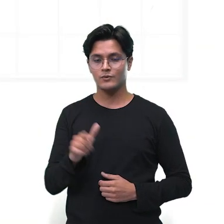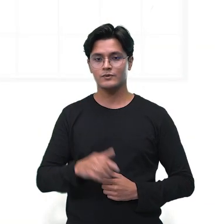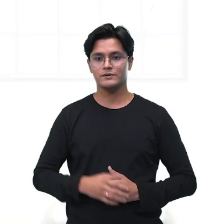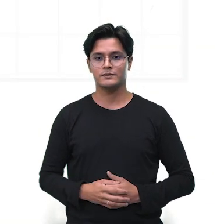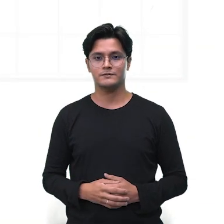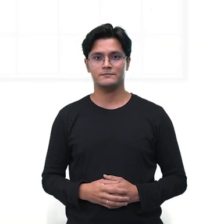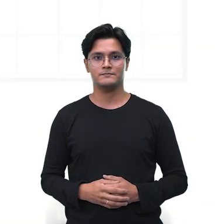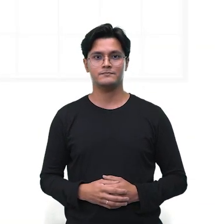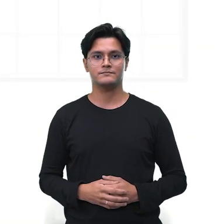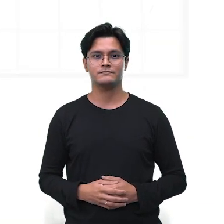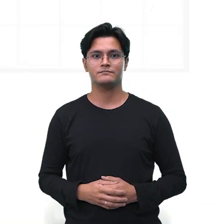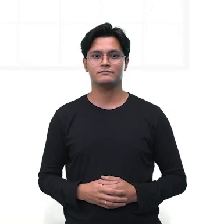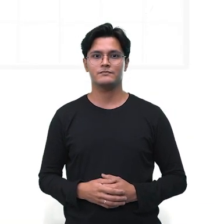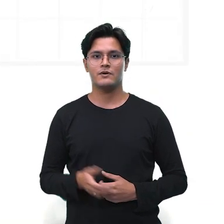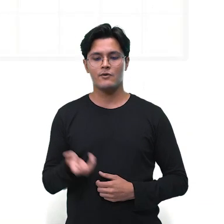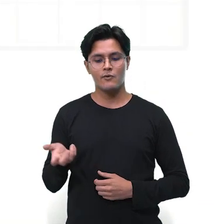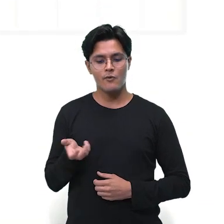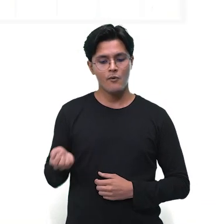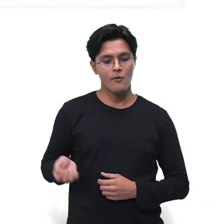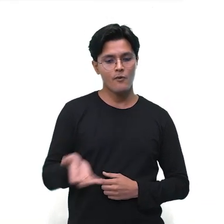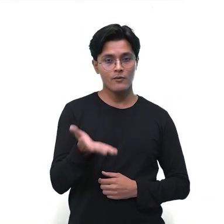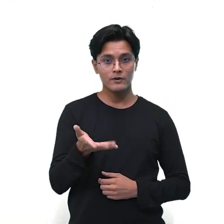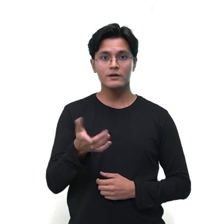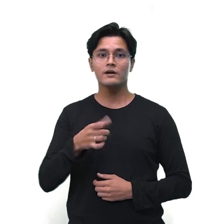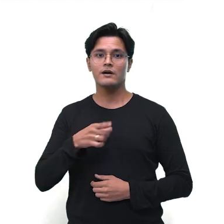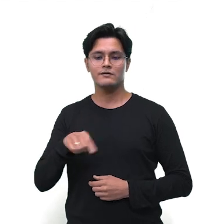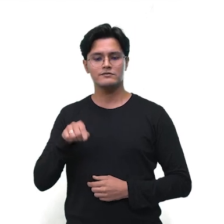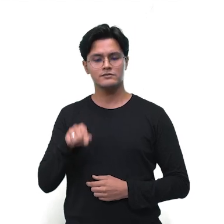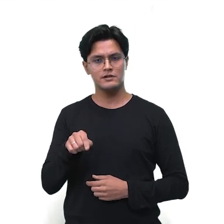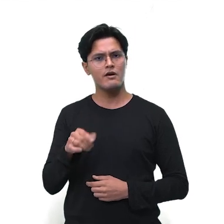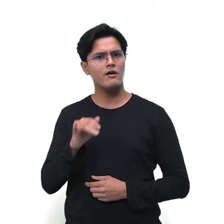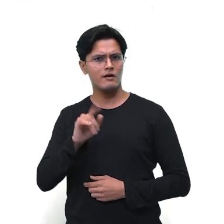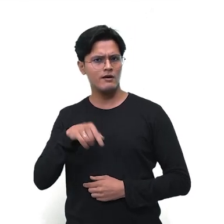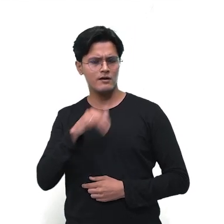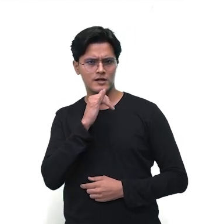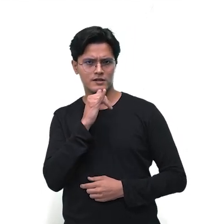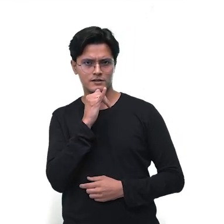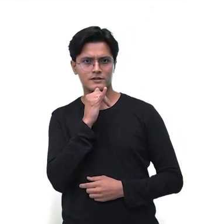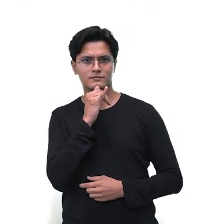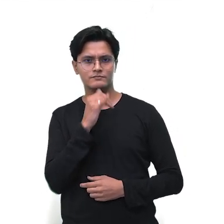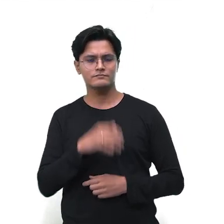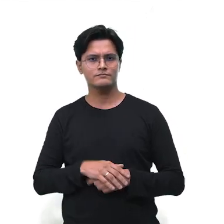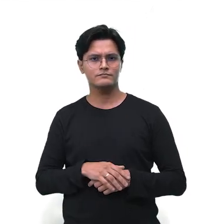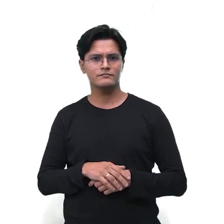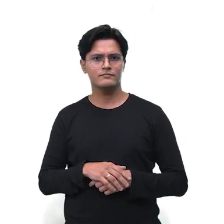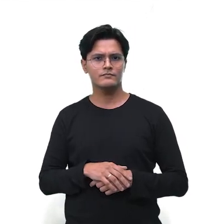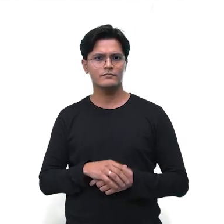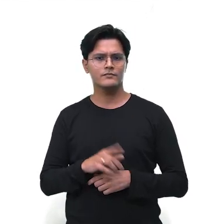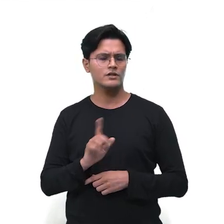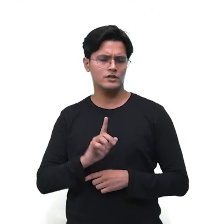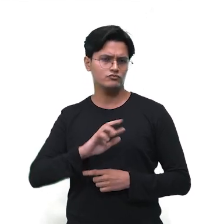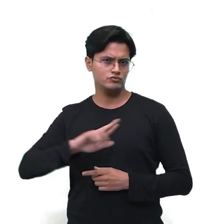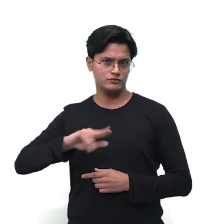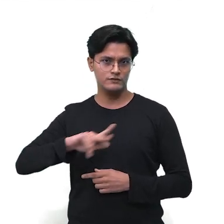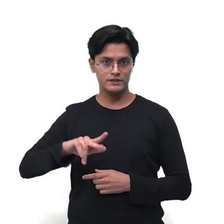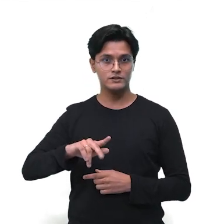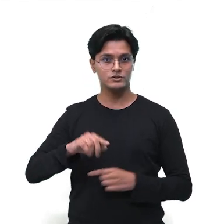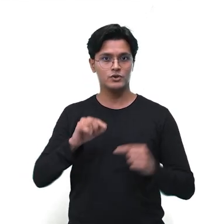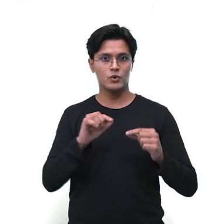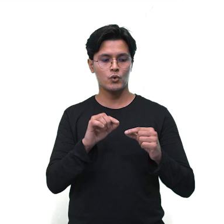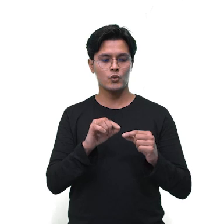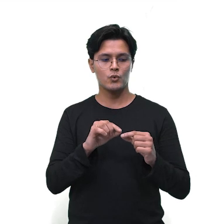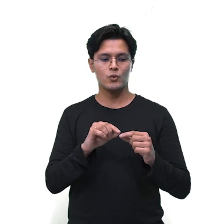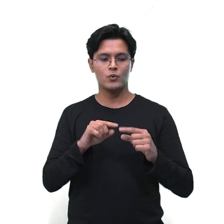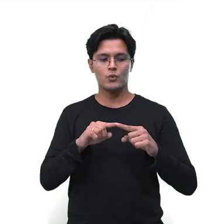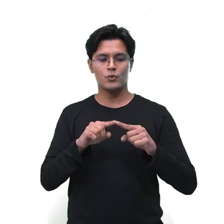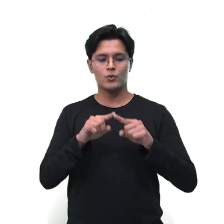dado. Um dado, ele é um objeto plano. Um dado não, vamos chamar de cubo, né? Que a gente